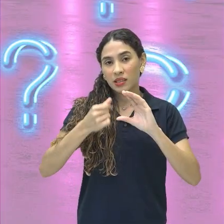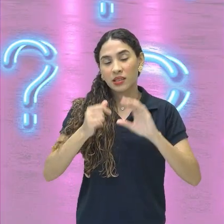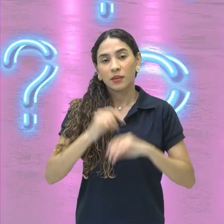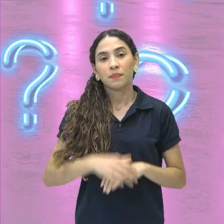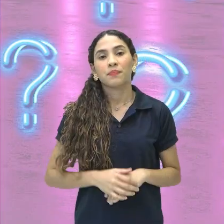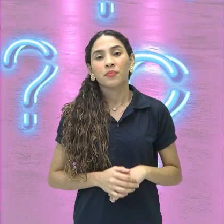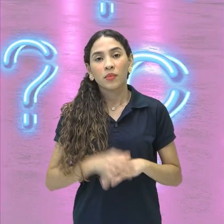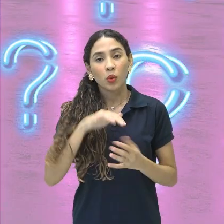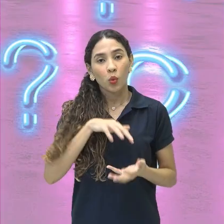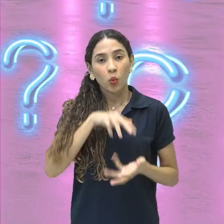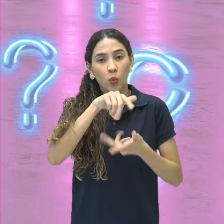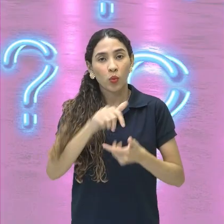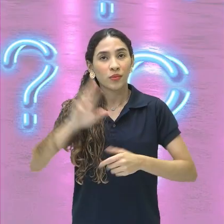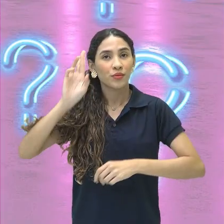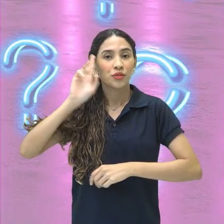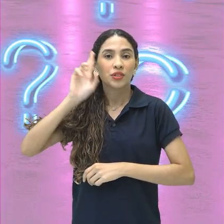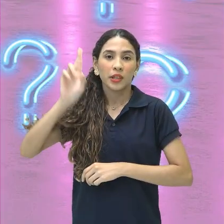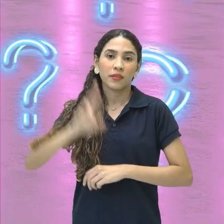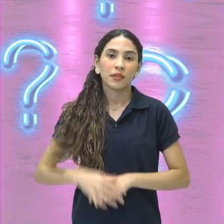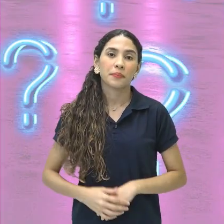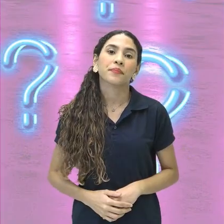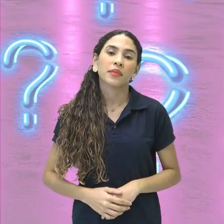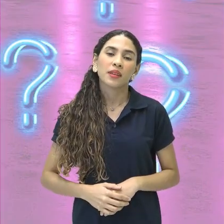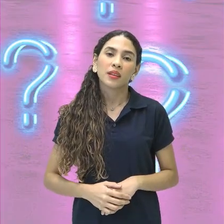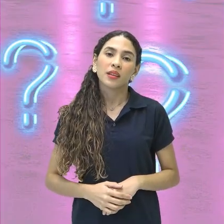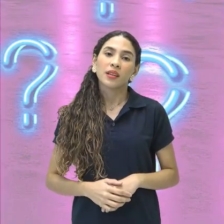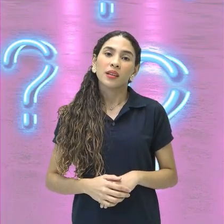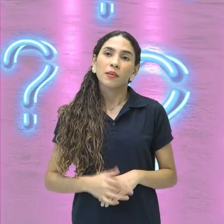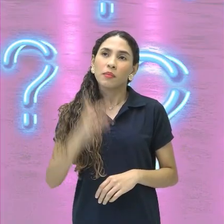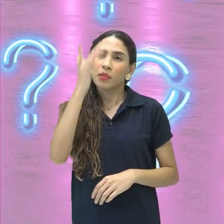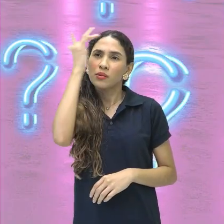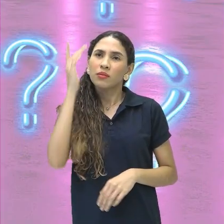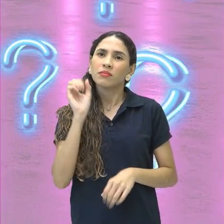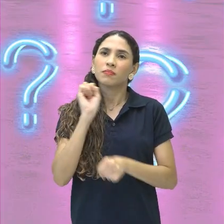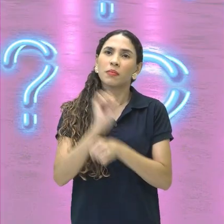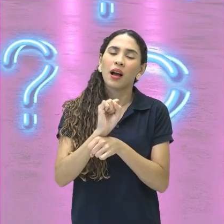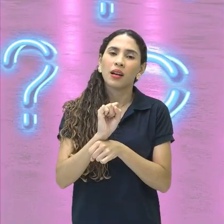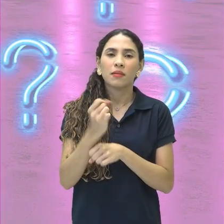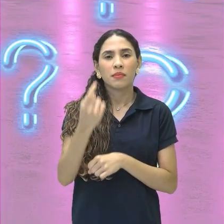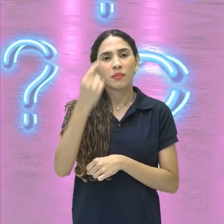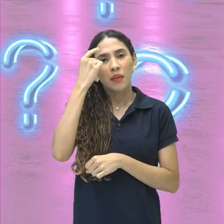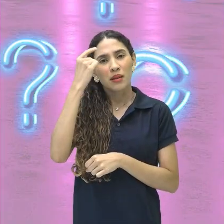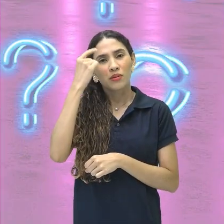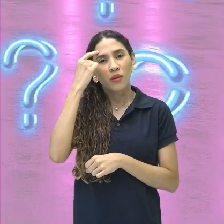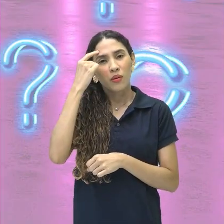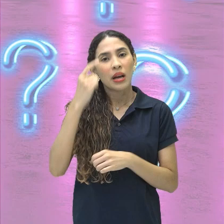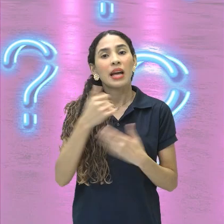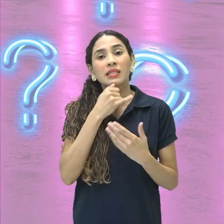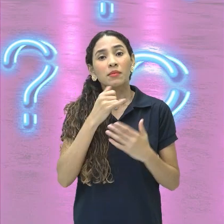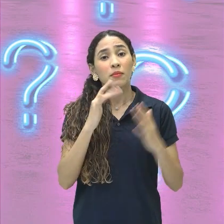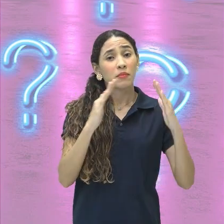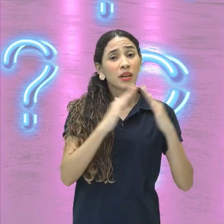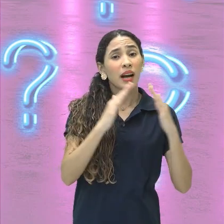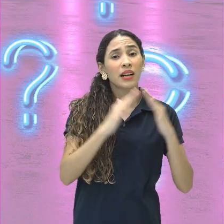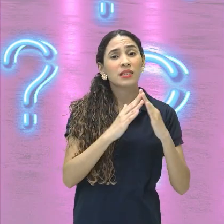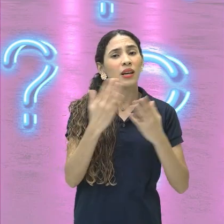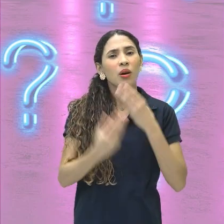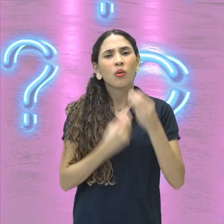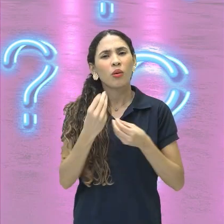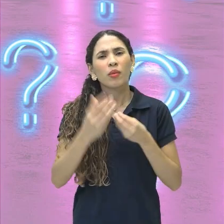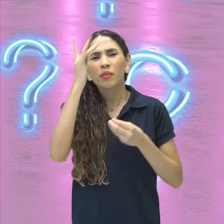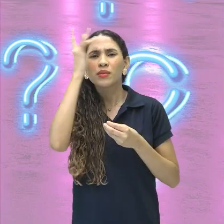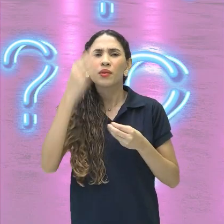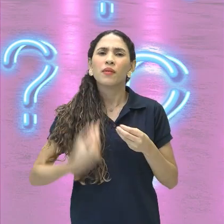para o mundo do patrão. E alguém parou para olhar dentro da casa do operário, como é que essa